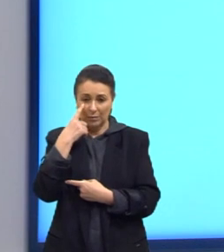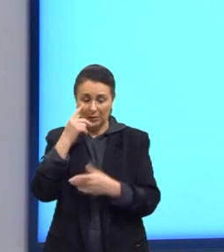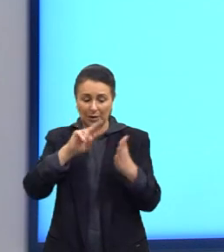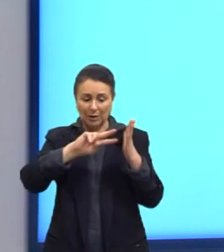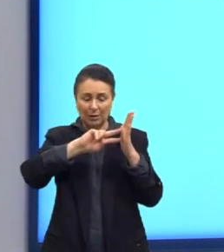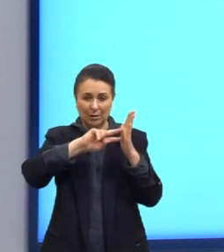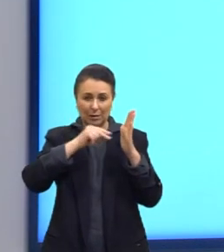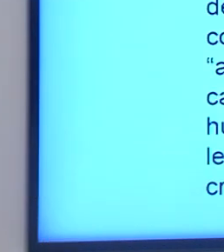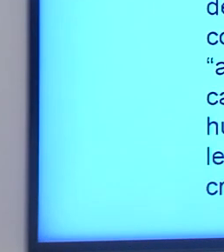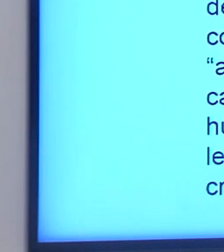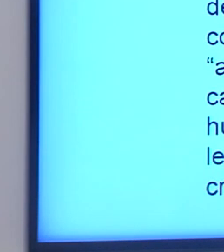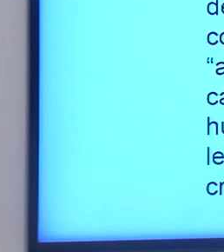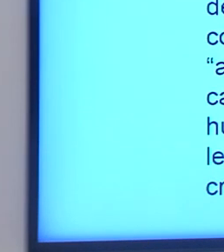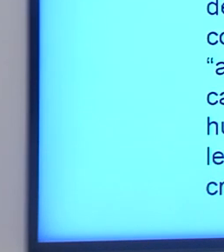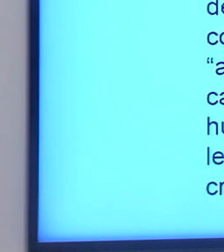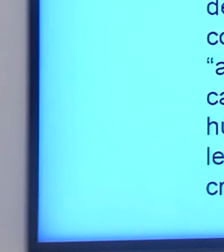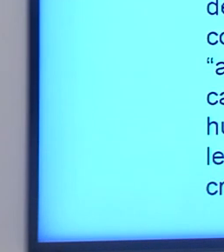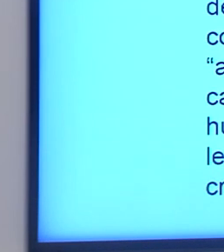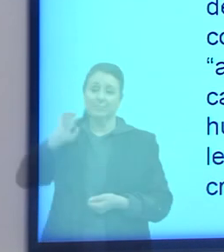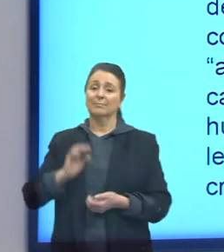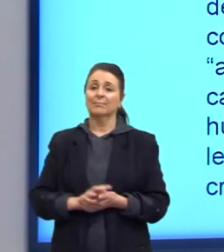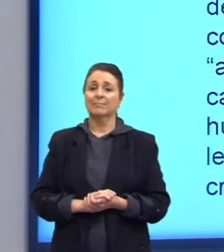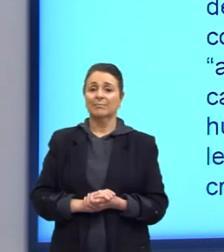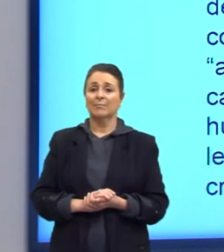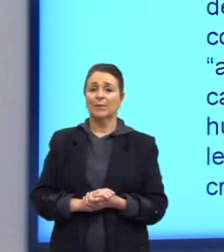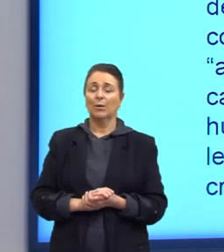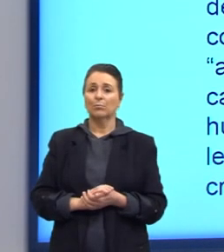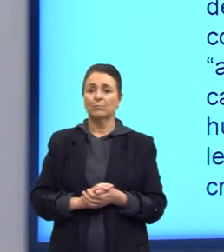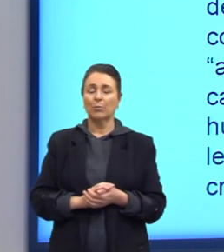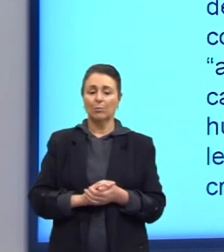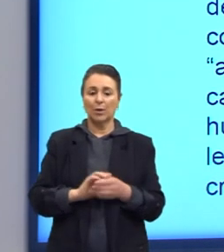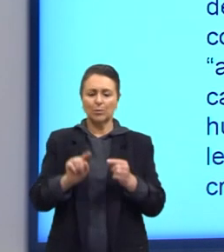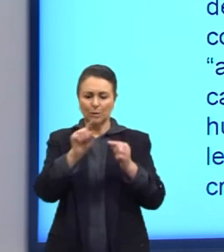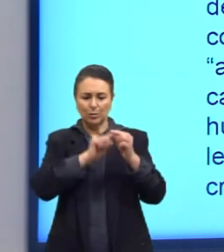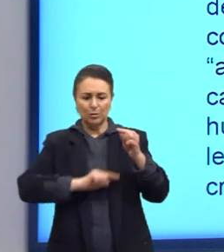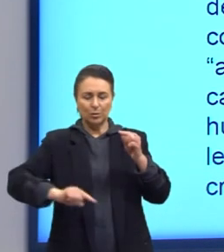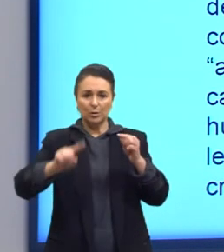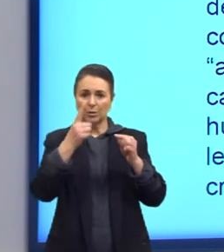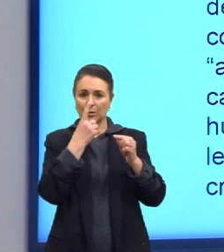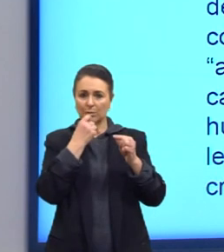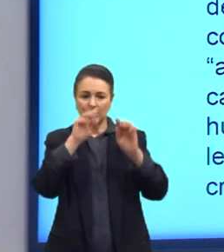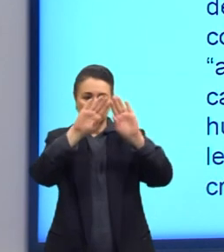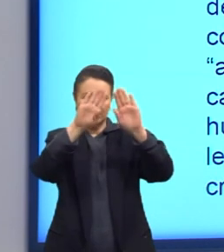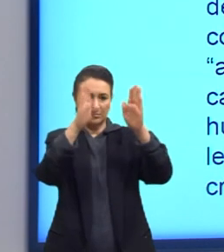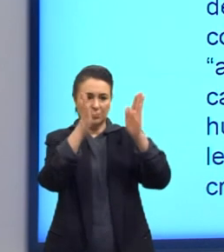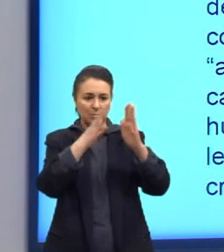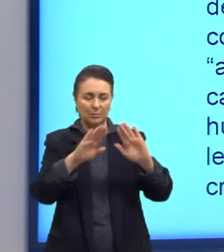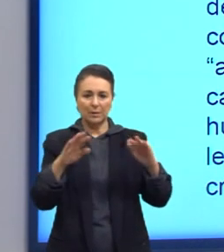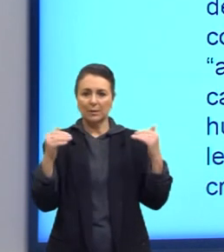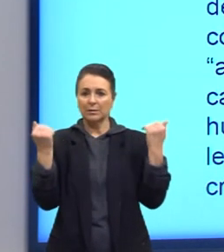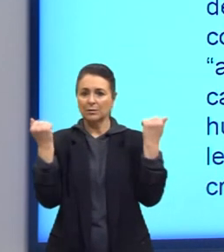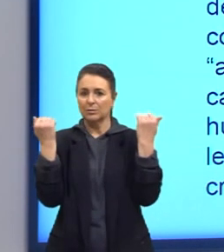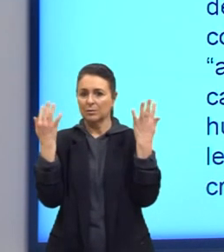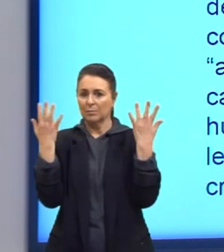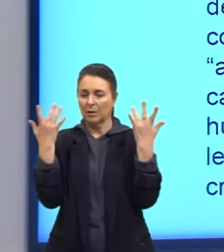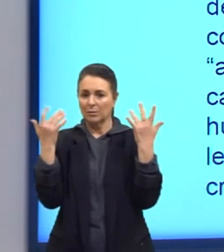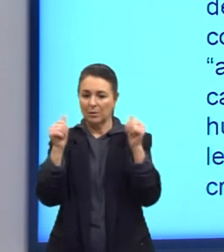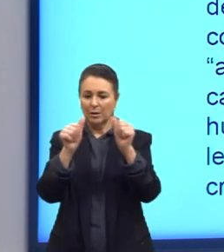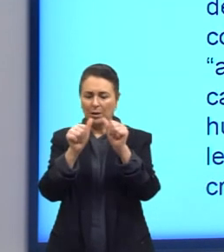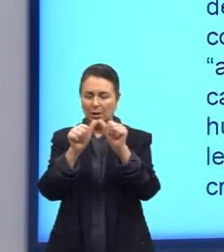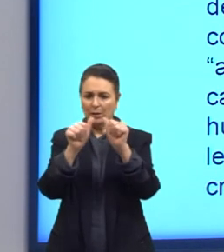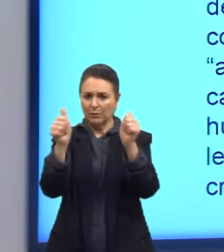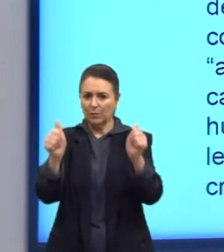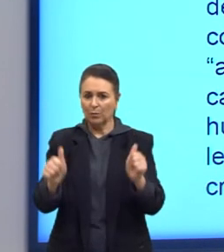alternativas vamos ver um grande disco vermelho silhuetas de mão e figuras